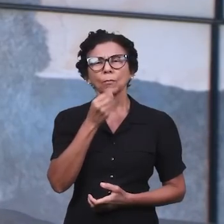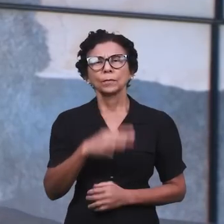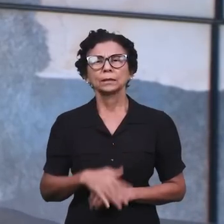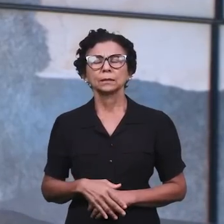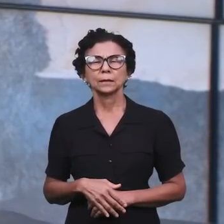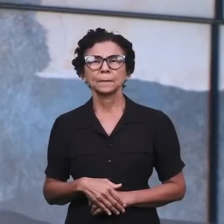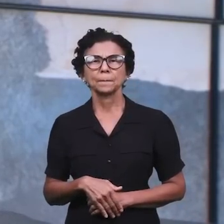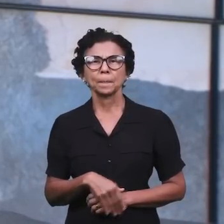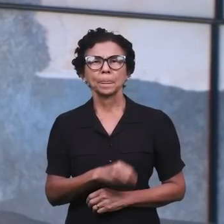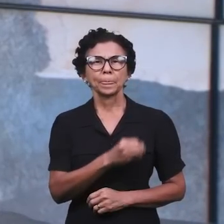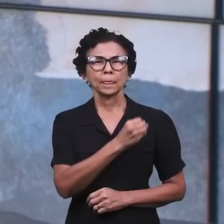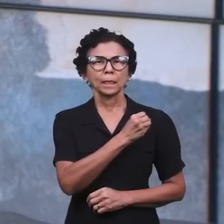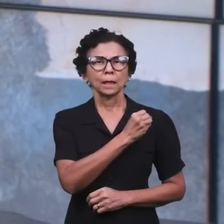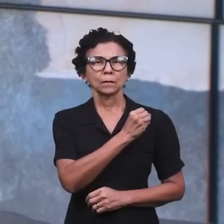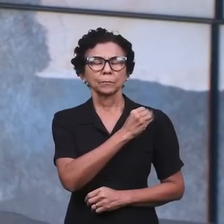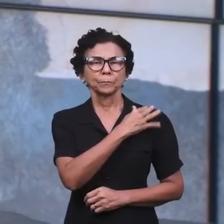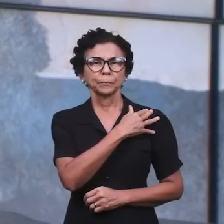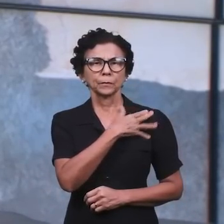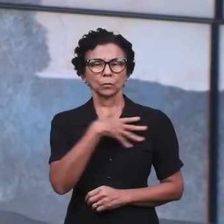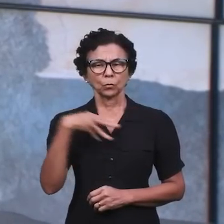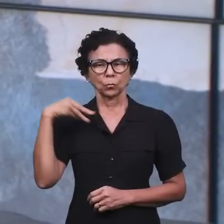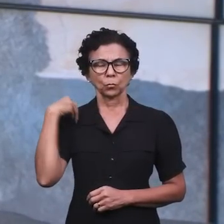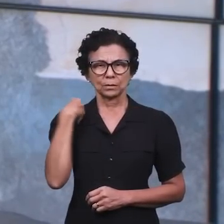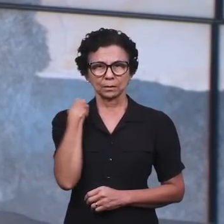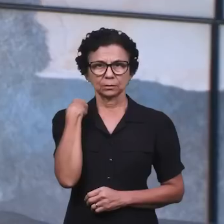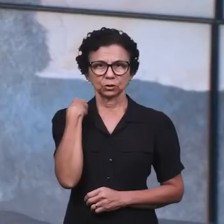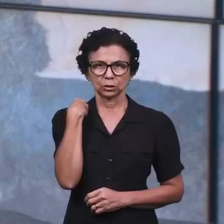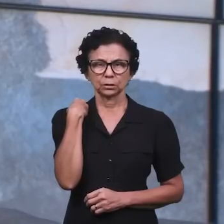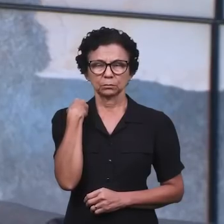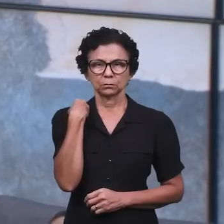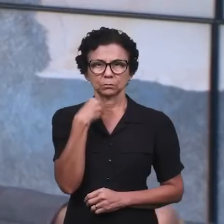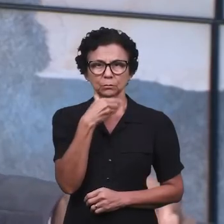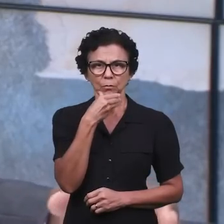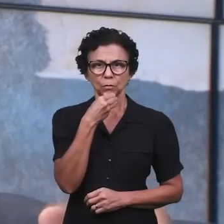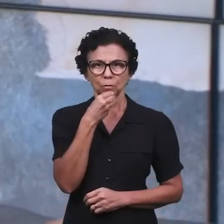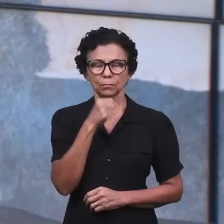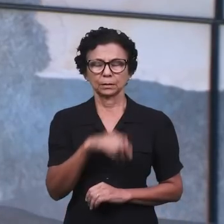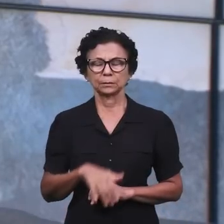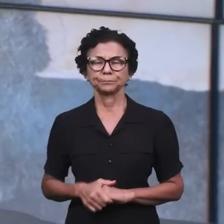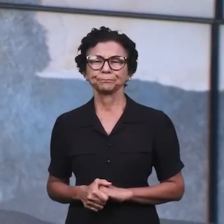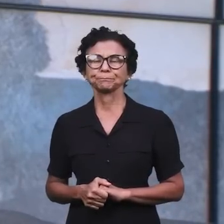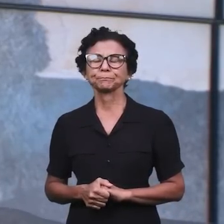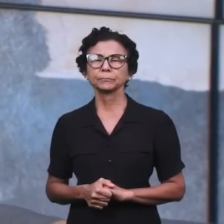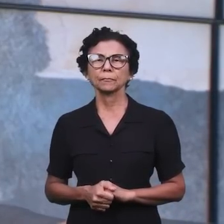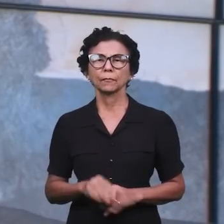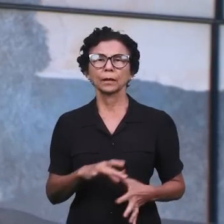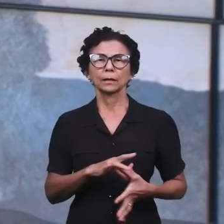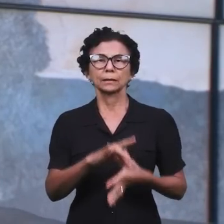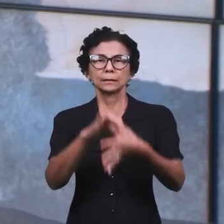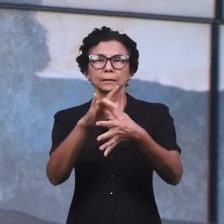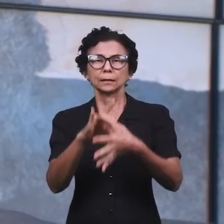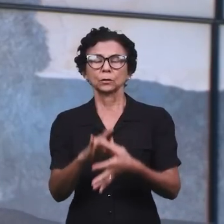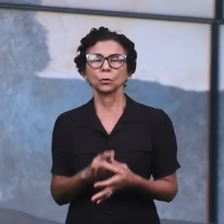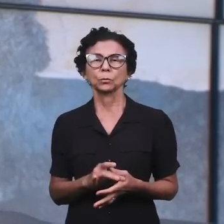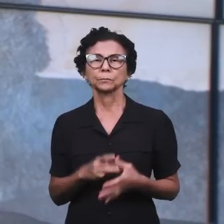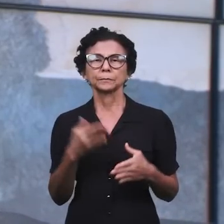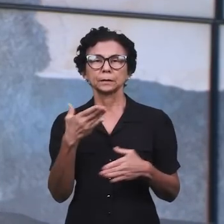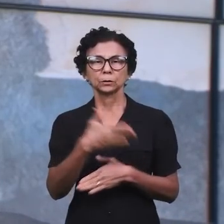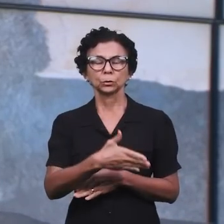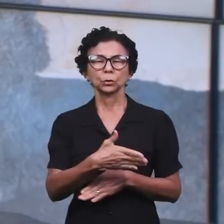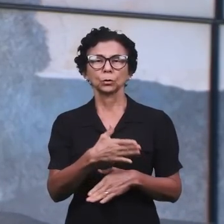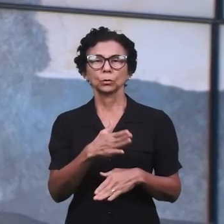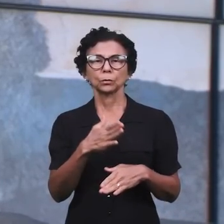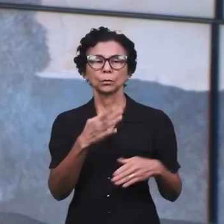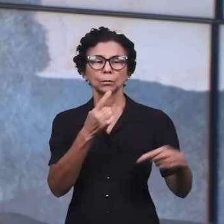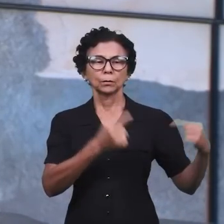o comando do Estado e também da Igreja, ele fez com que a Igreja cristã,